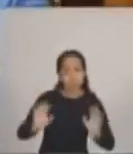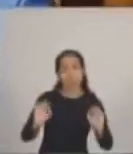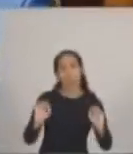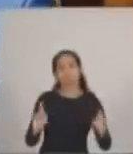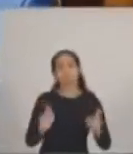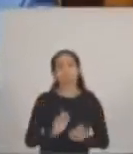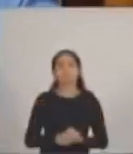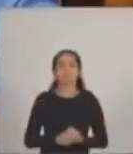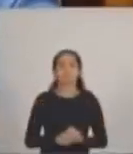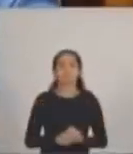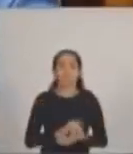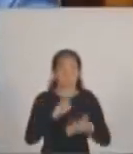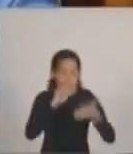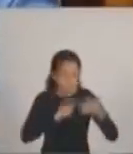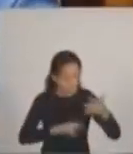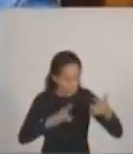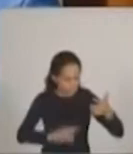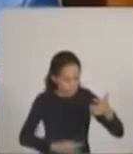Até vou ler aqui tudo.